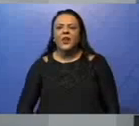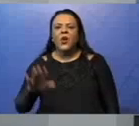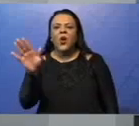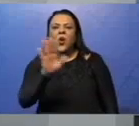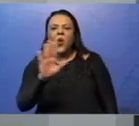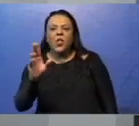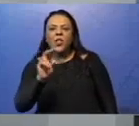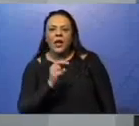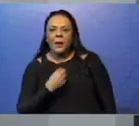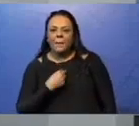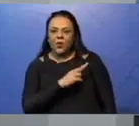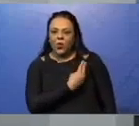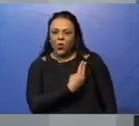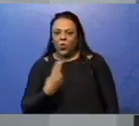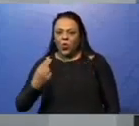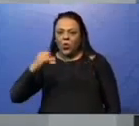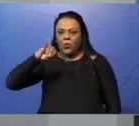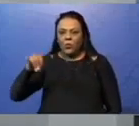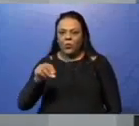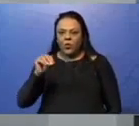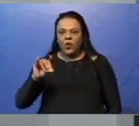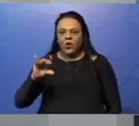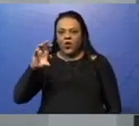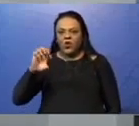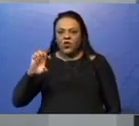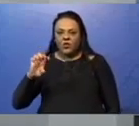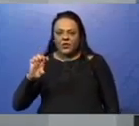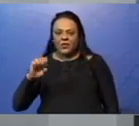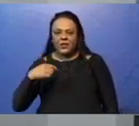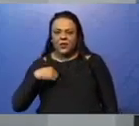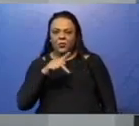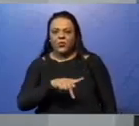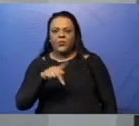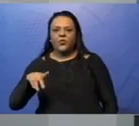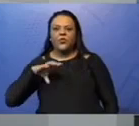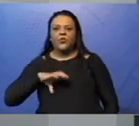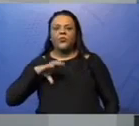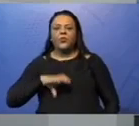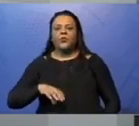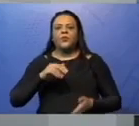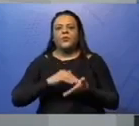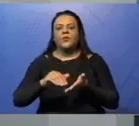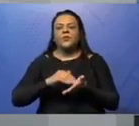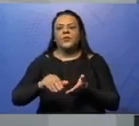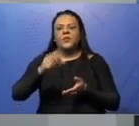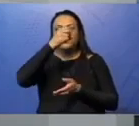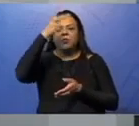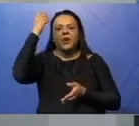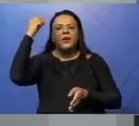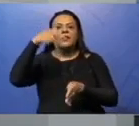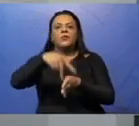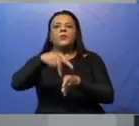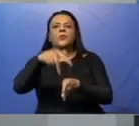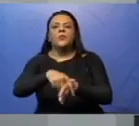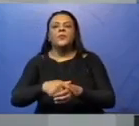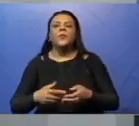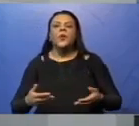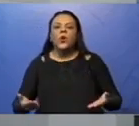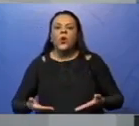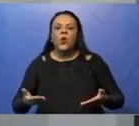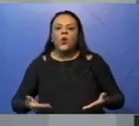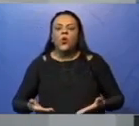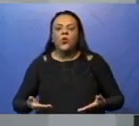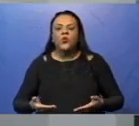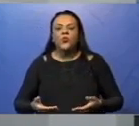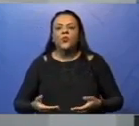Olá, meu nome é Joyce, eu sou professora de língua portuguesa da Secretaria Municipal de Educação de Barretos. Hoje nós vamos ter mais uma